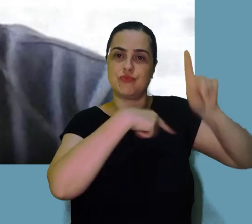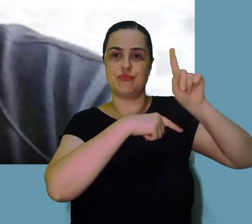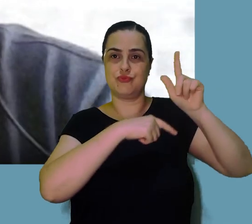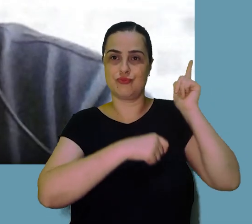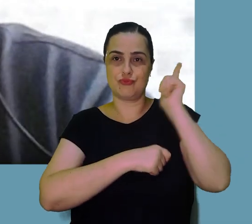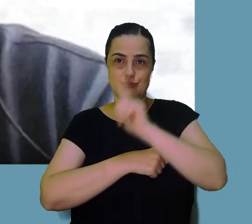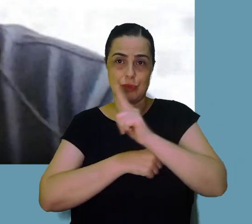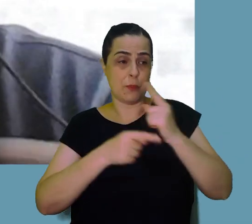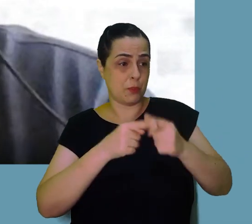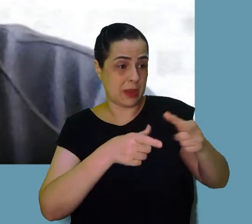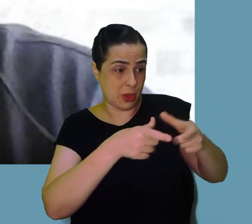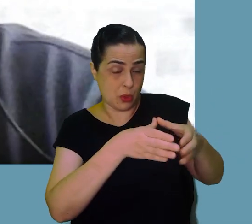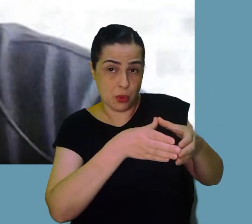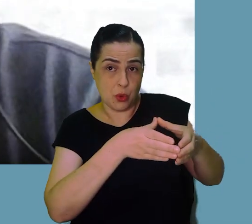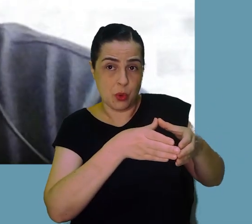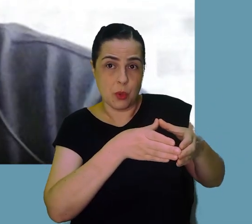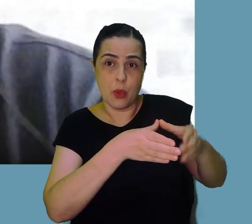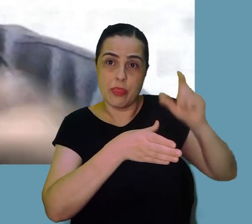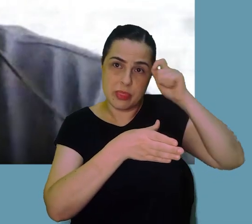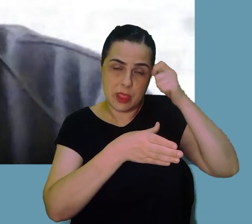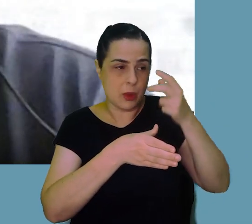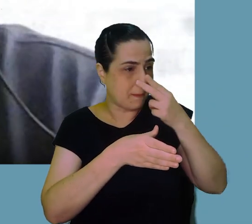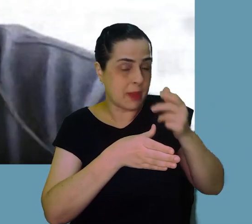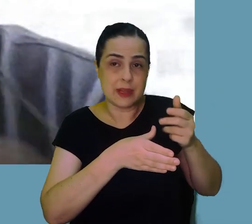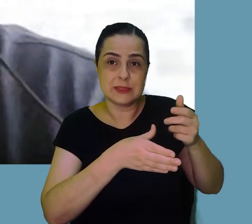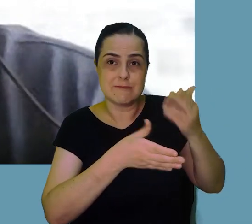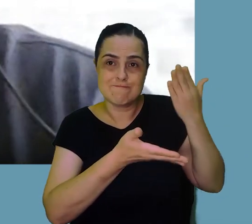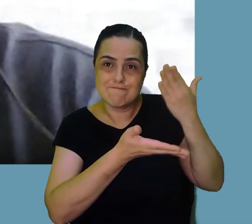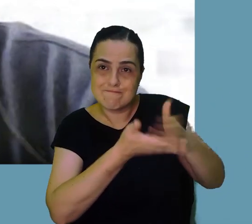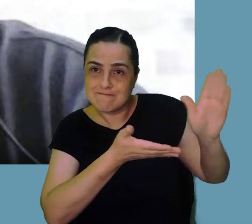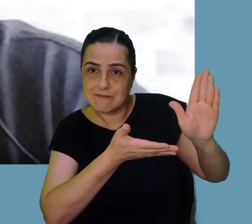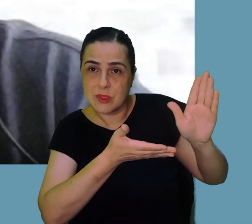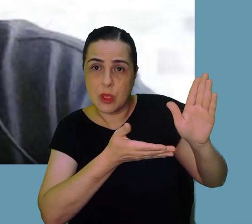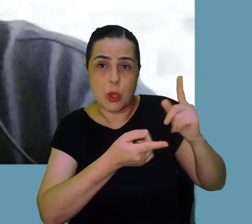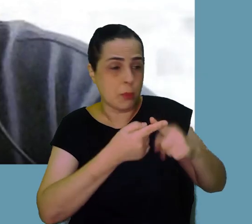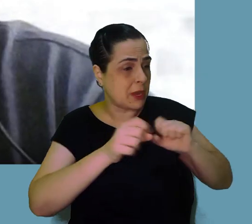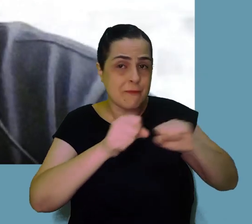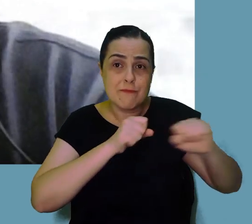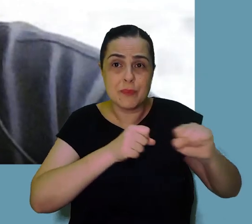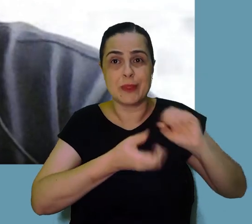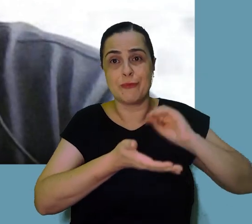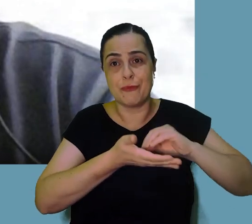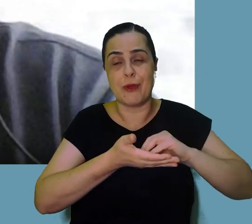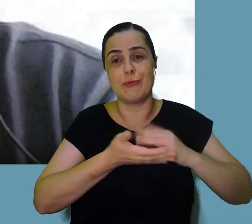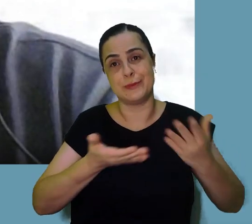massa que ainda está excluída por simples falta de movimento.